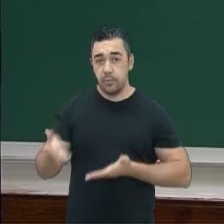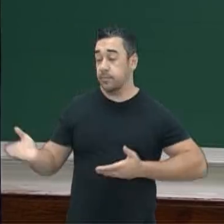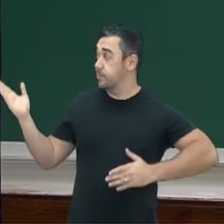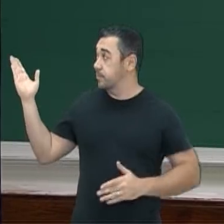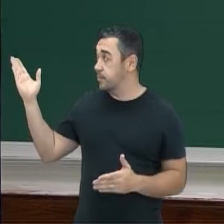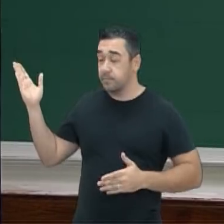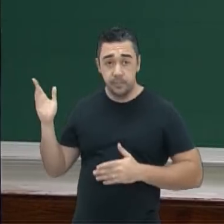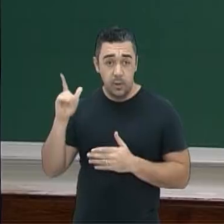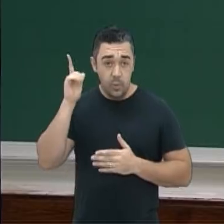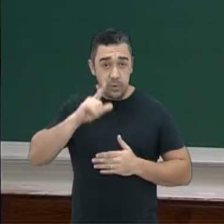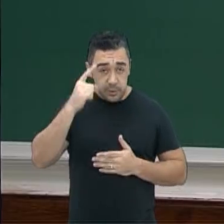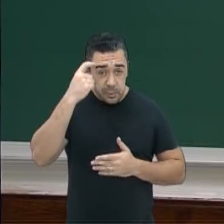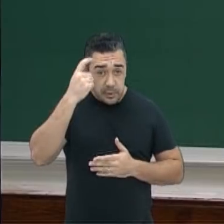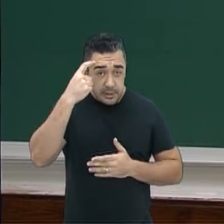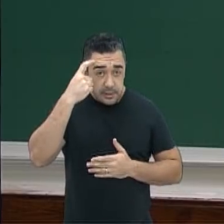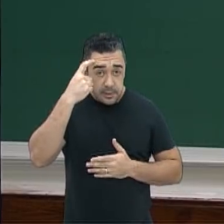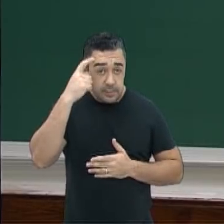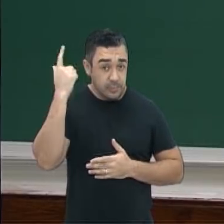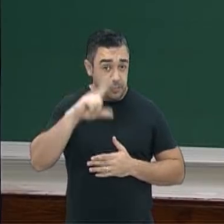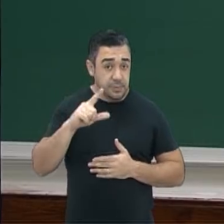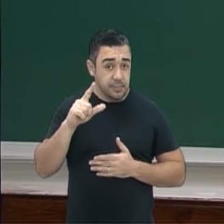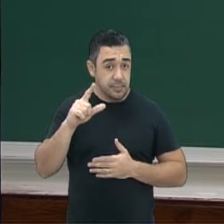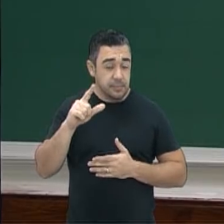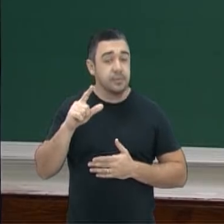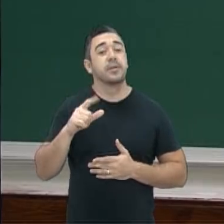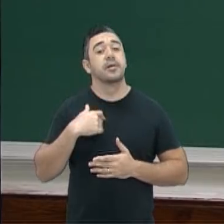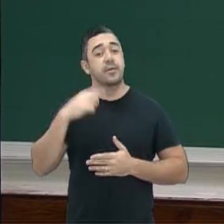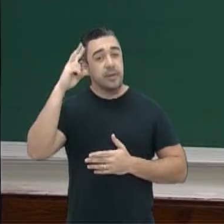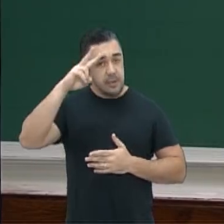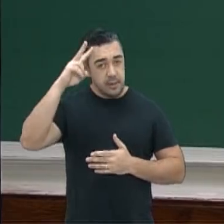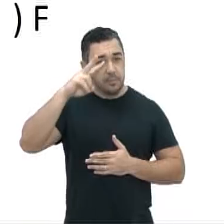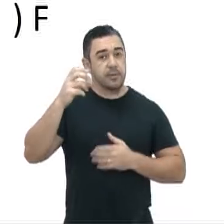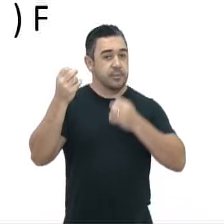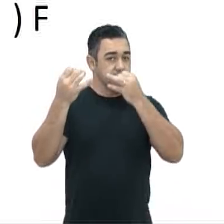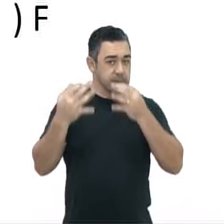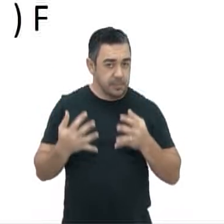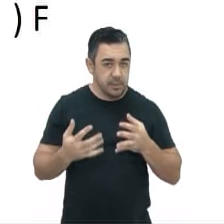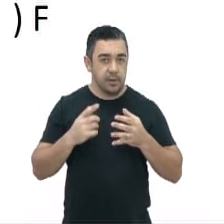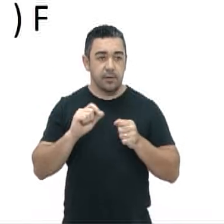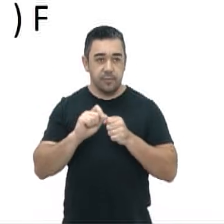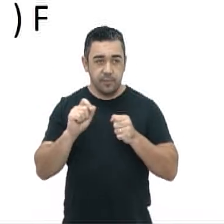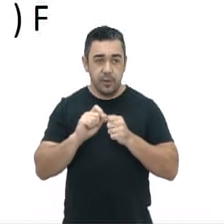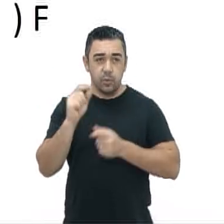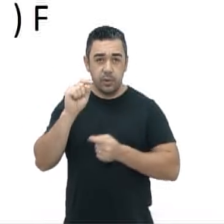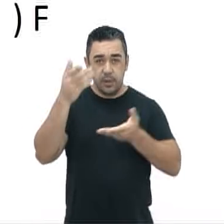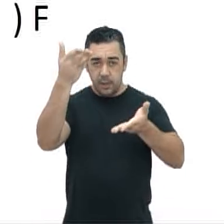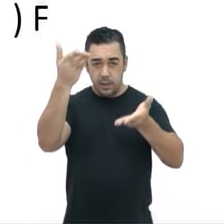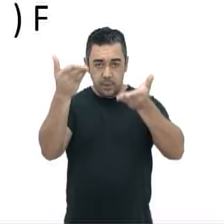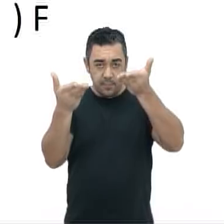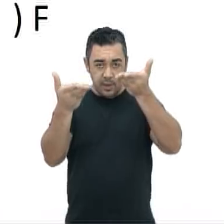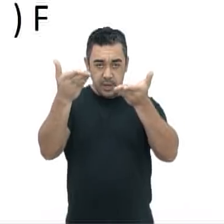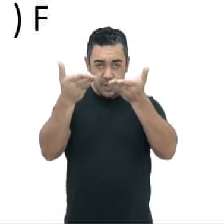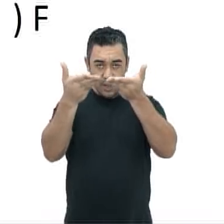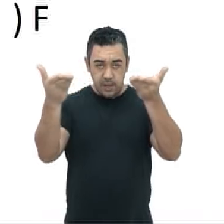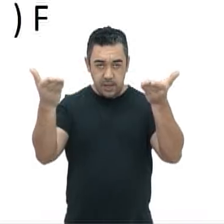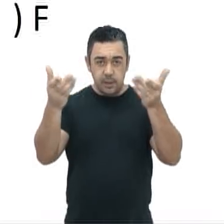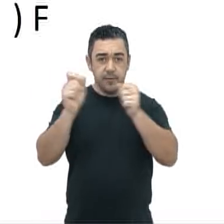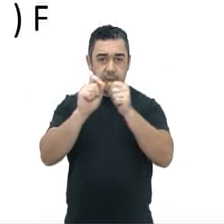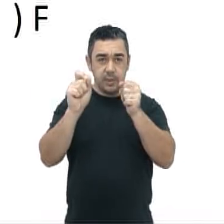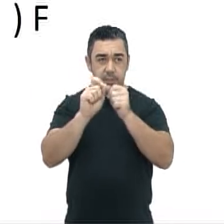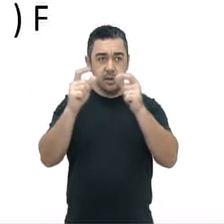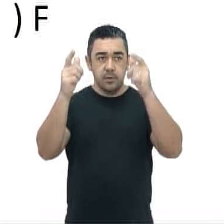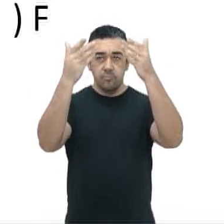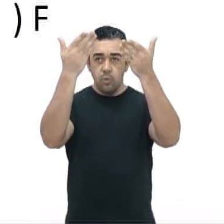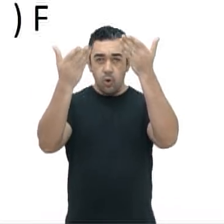aí, conseguiram pensar no exercício? Lembra que a gente fez o exercício de equivalência usando essa barra aqui